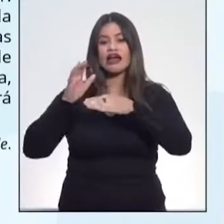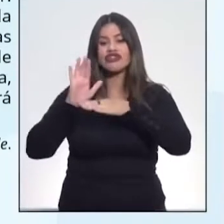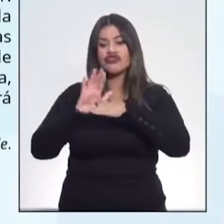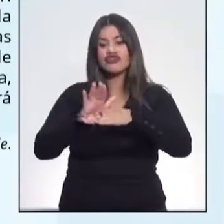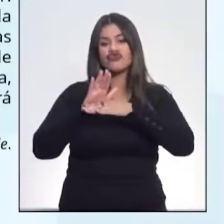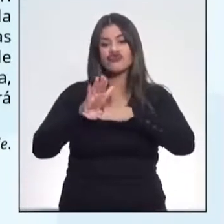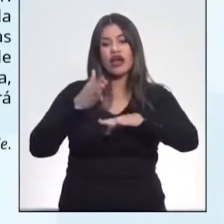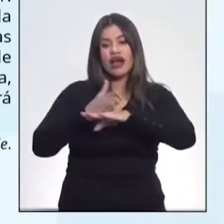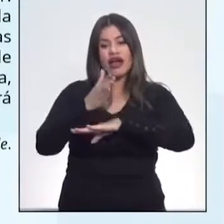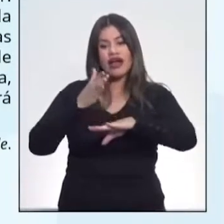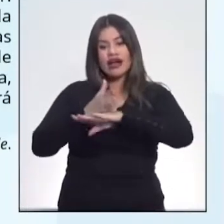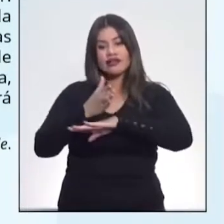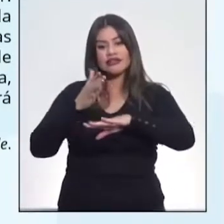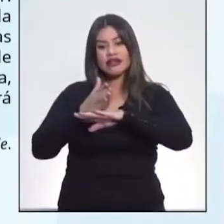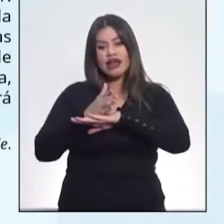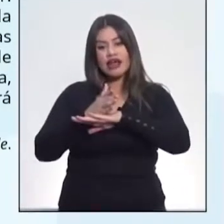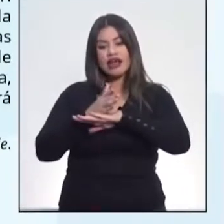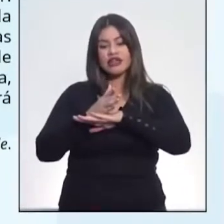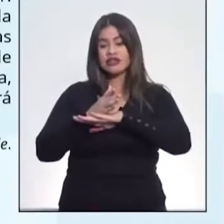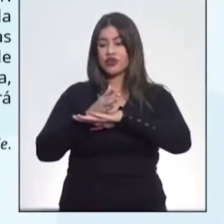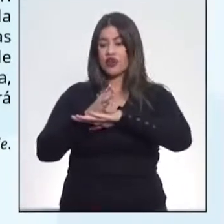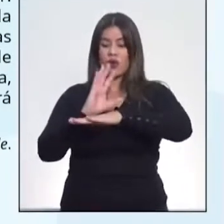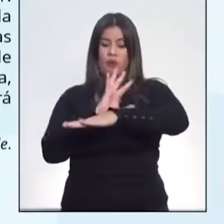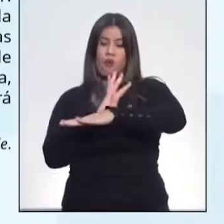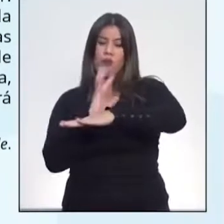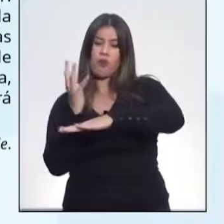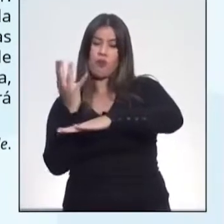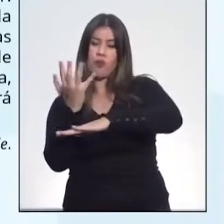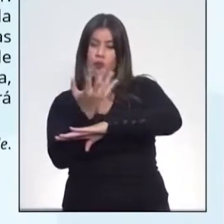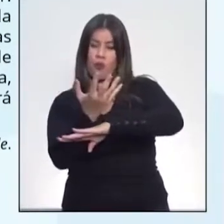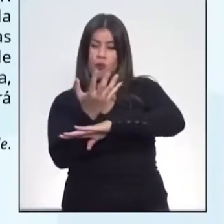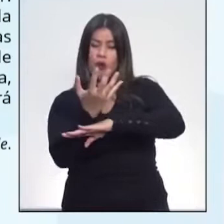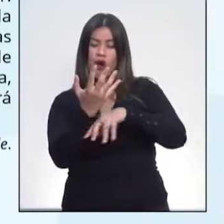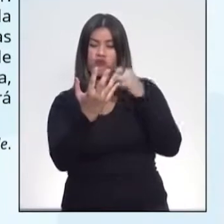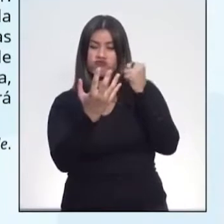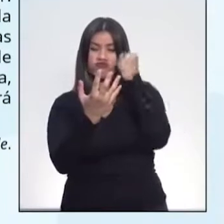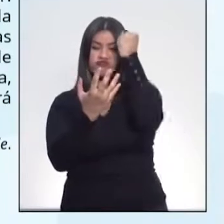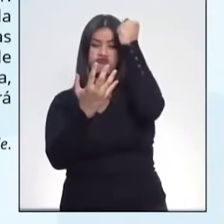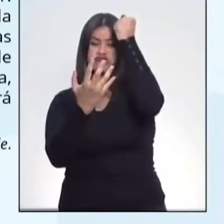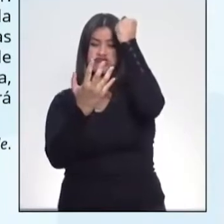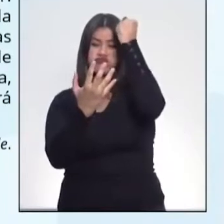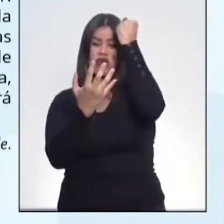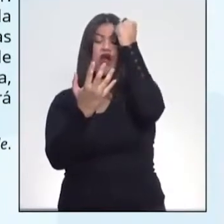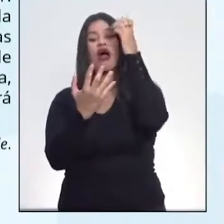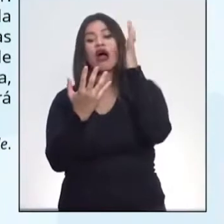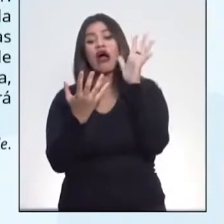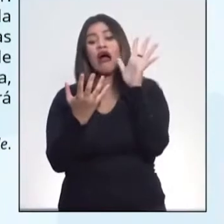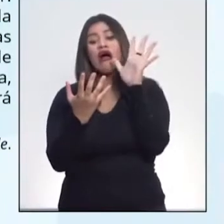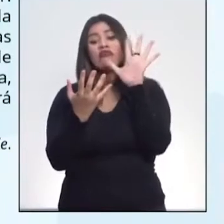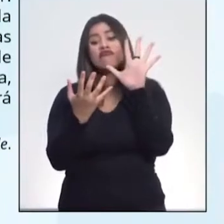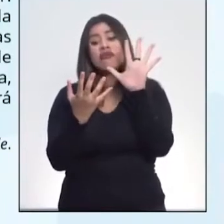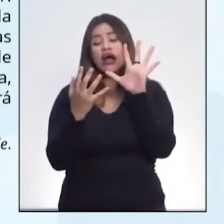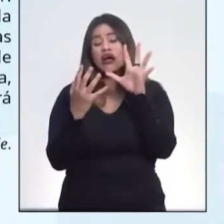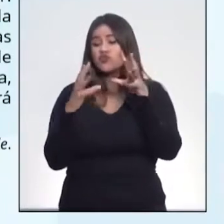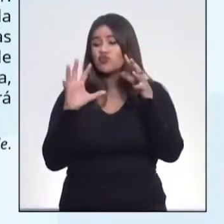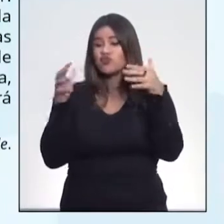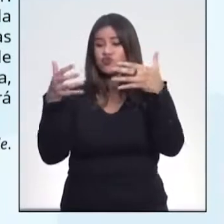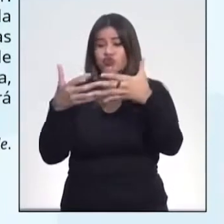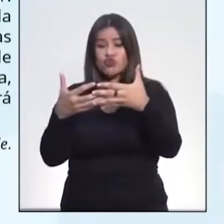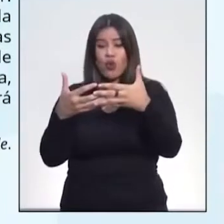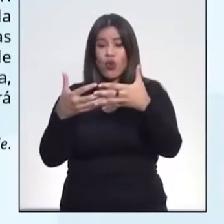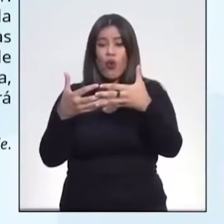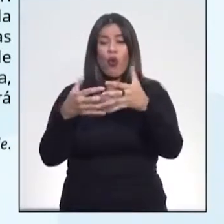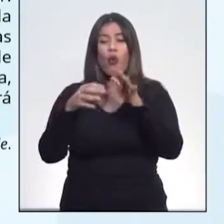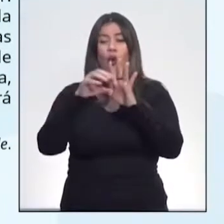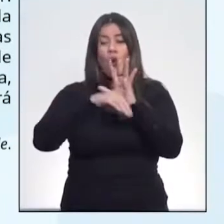assim como dificultar o acesso e seu ataque quanto as fortificações a solução não deve ser adotada em todas as formas